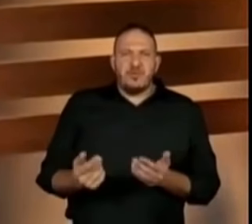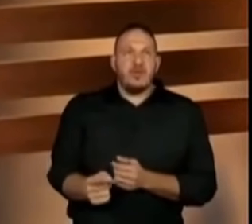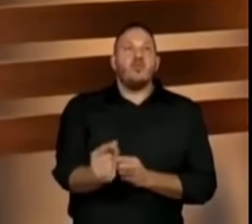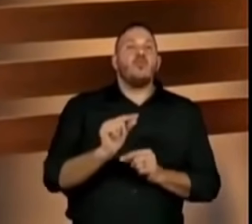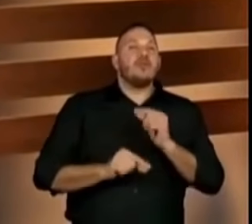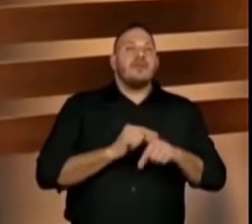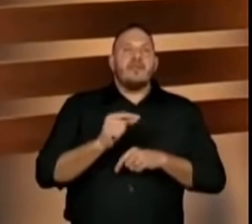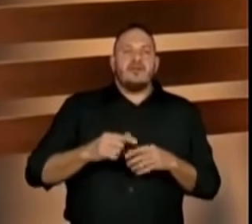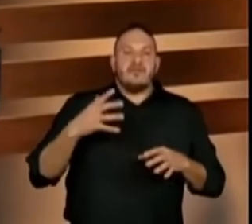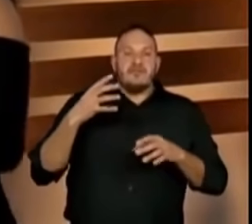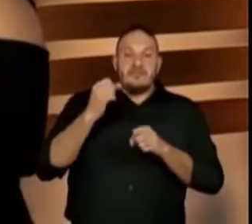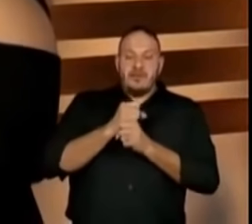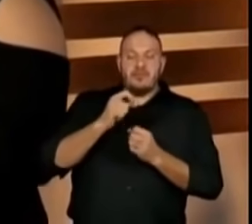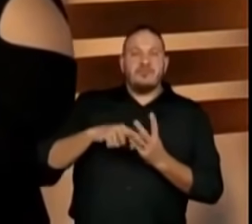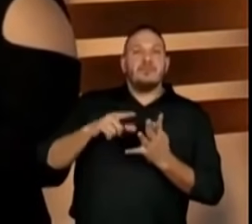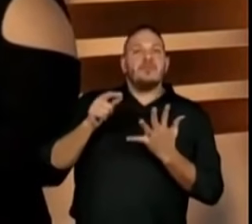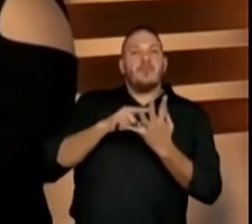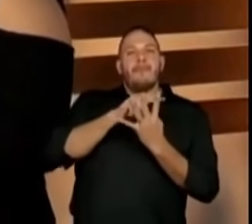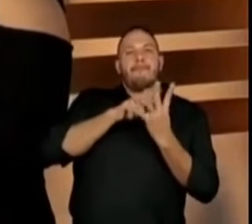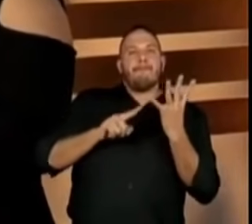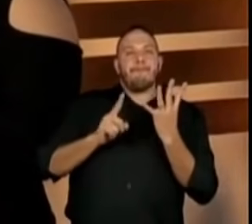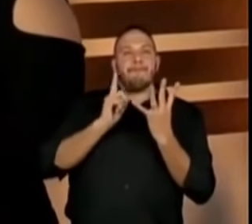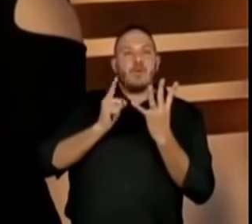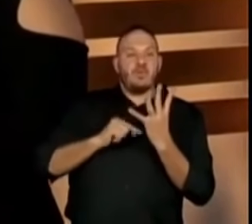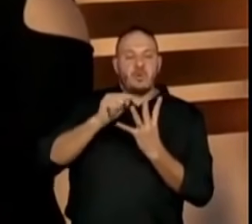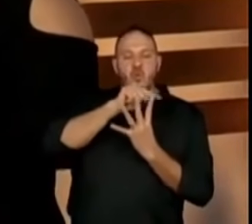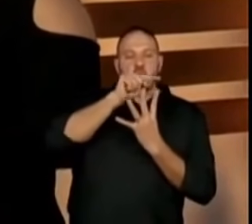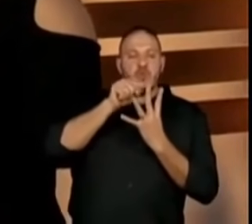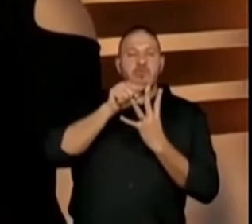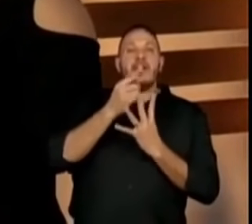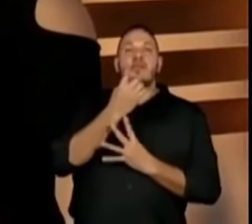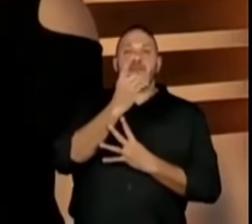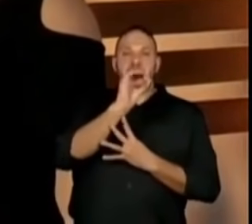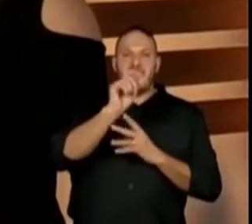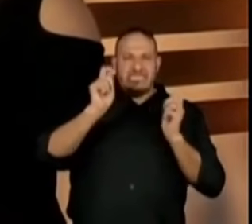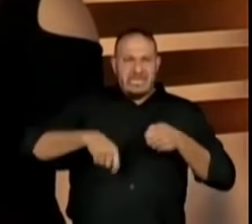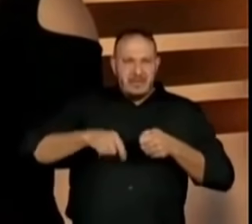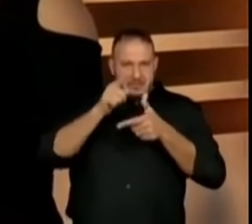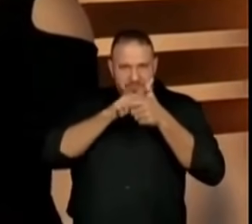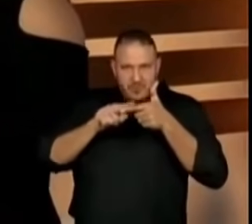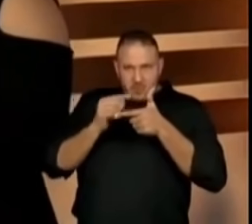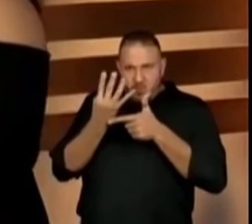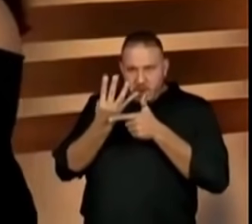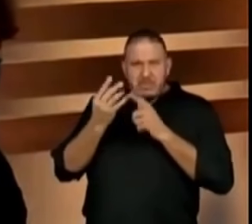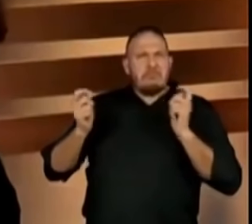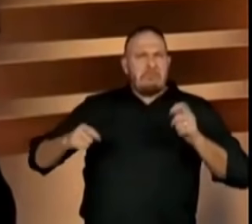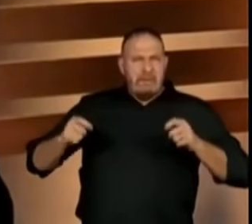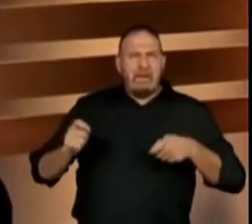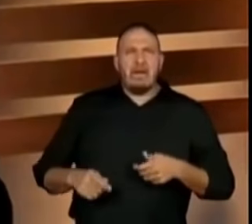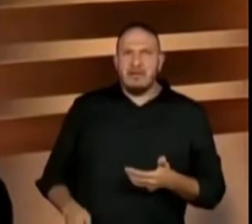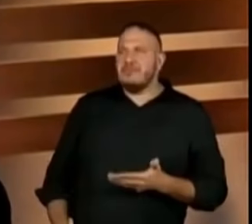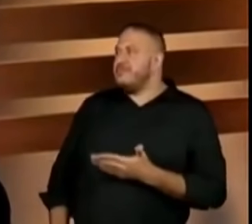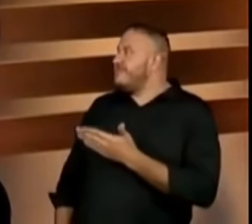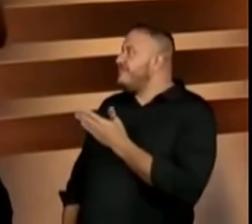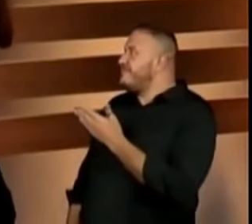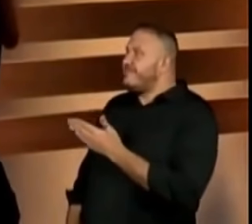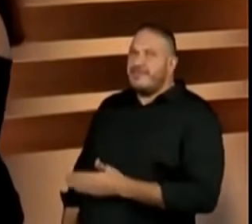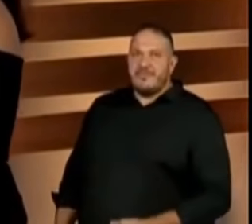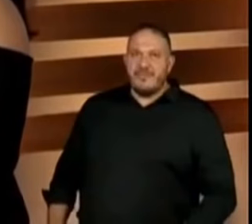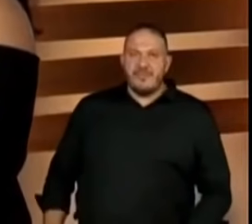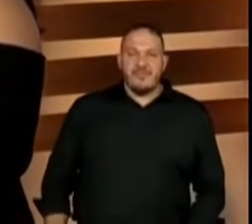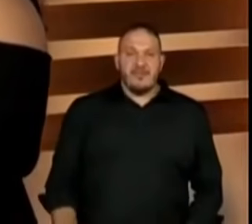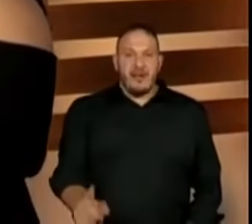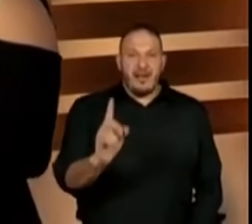eu vou fazer aqui? 10. 10 dá para dividir por 4? Dá, pessoal, dá sim. Lá